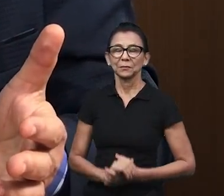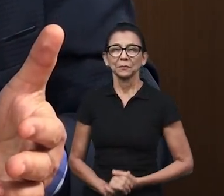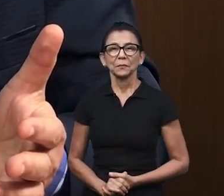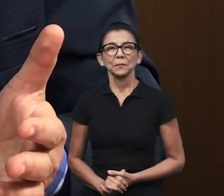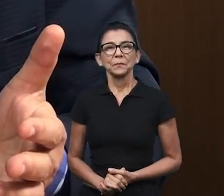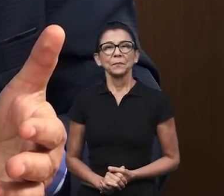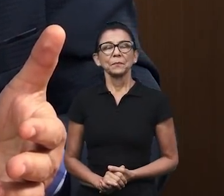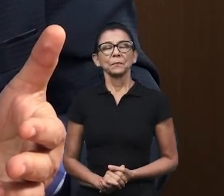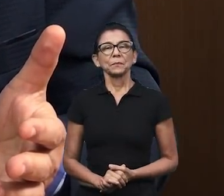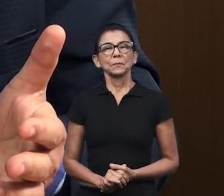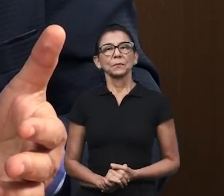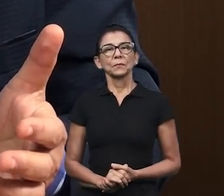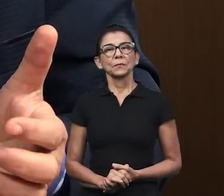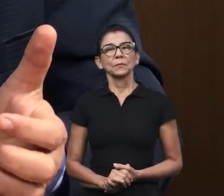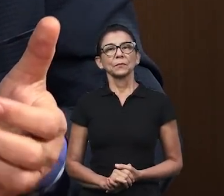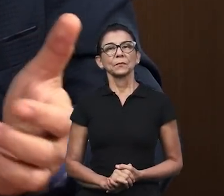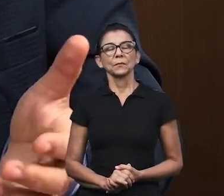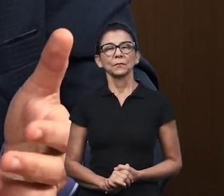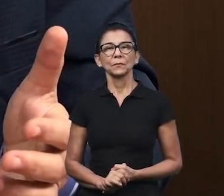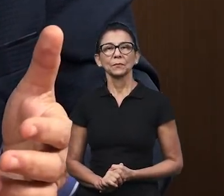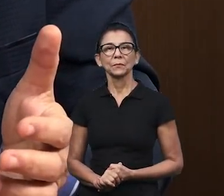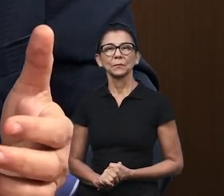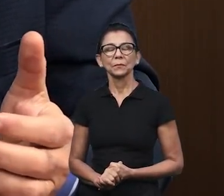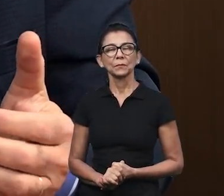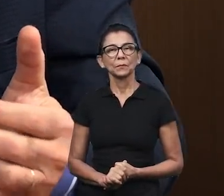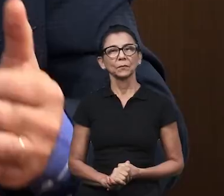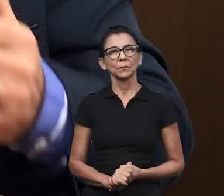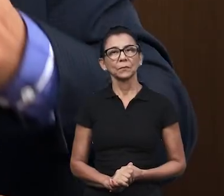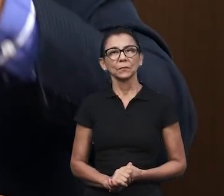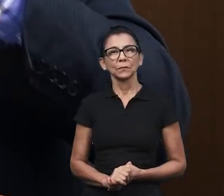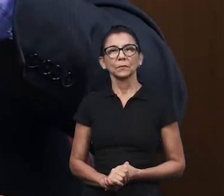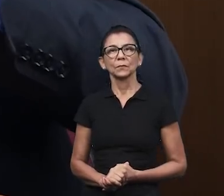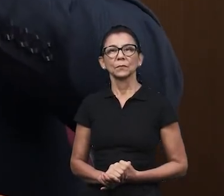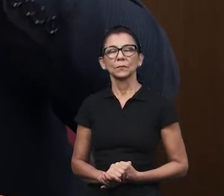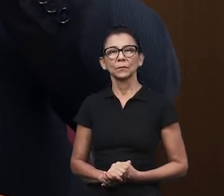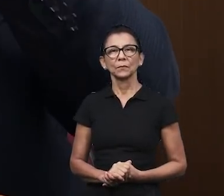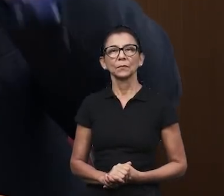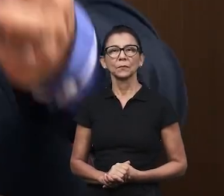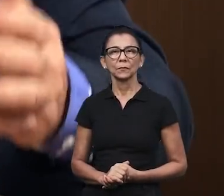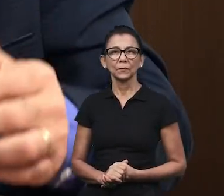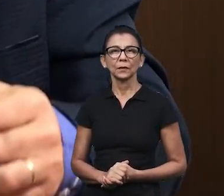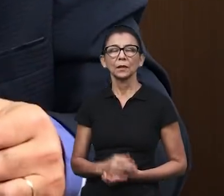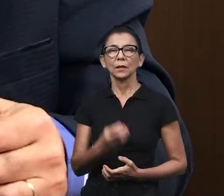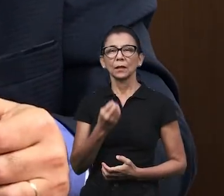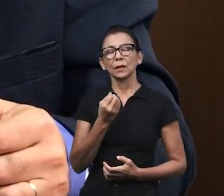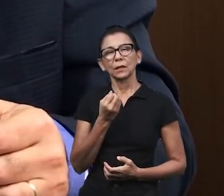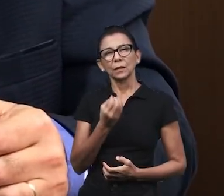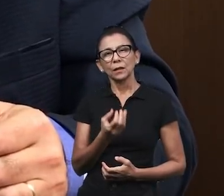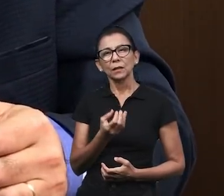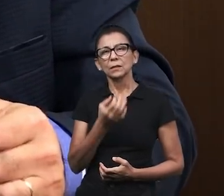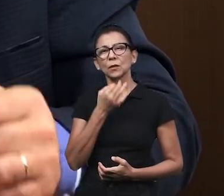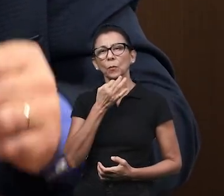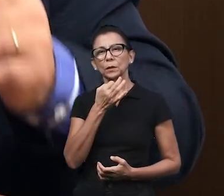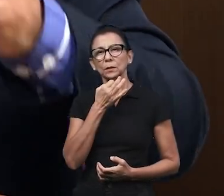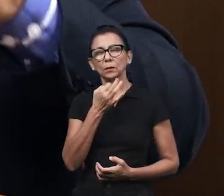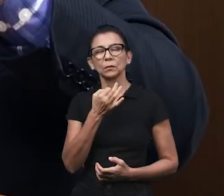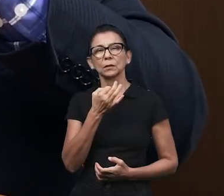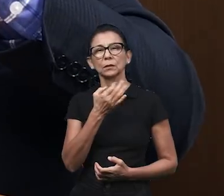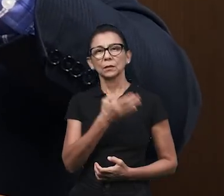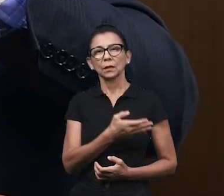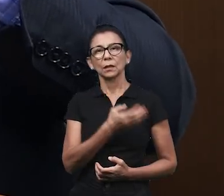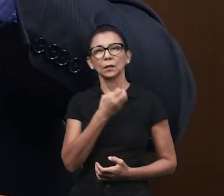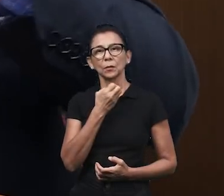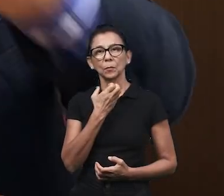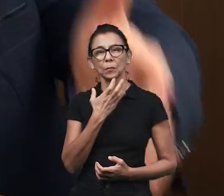dar, de uma quantidade muito grande de pessoas do ambiente social,